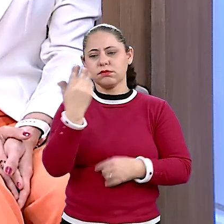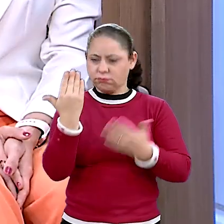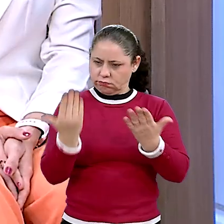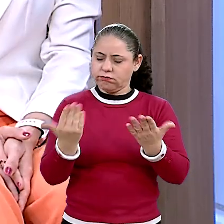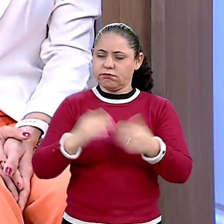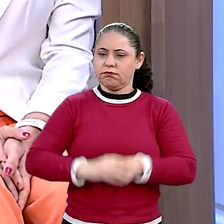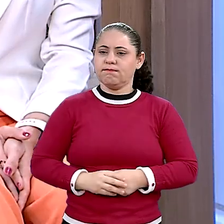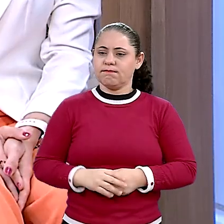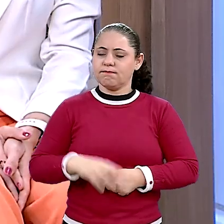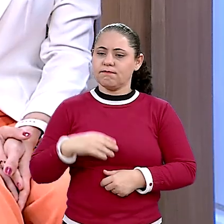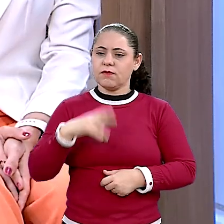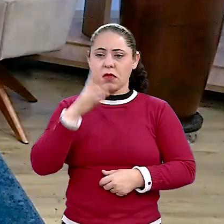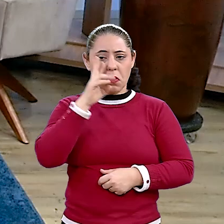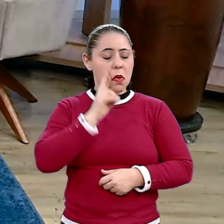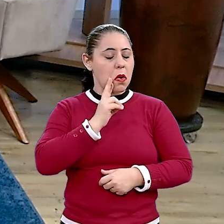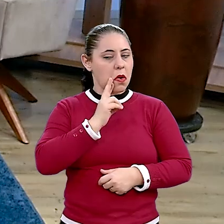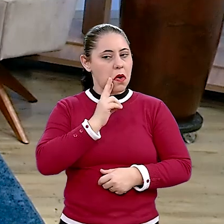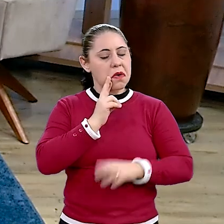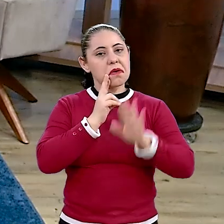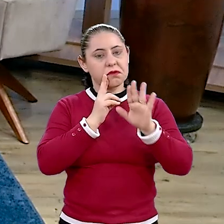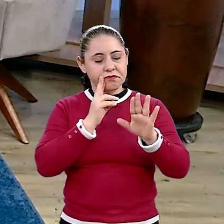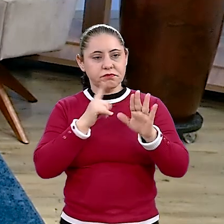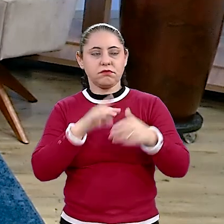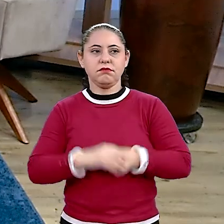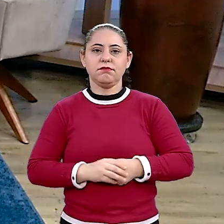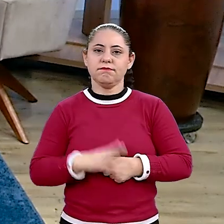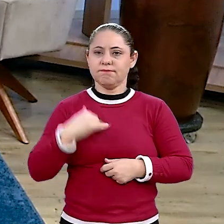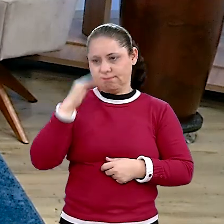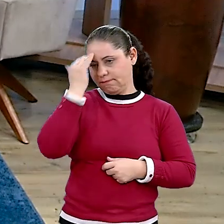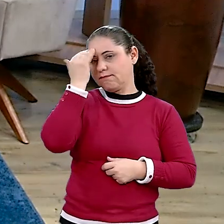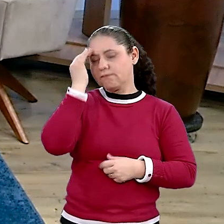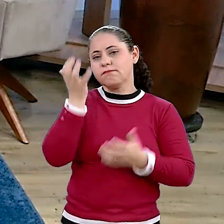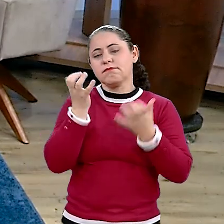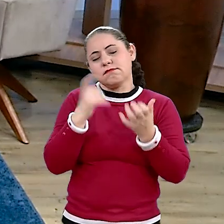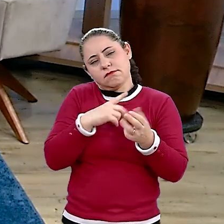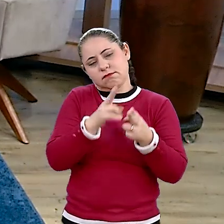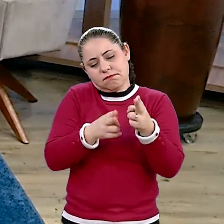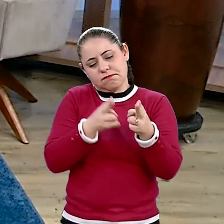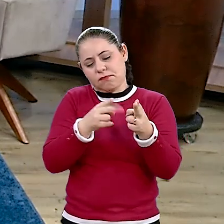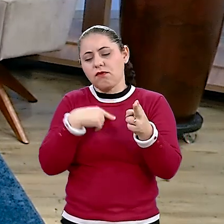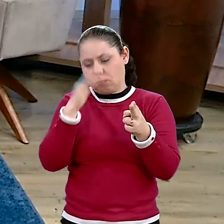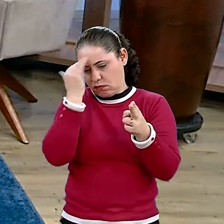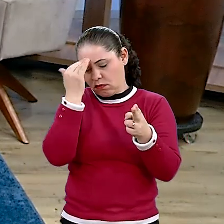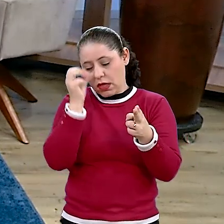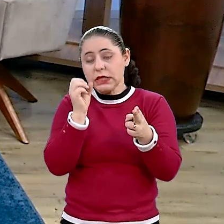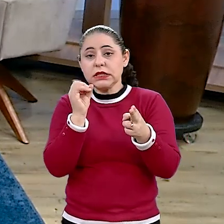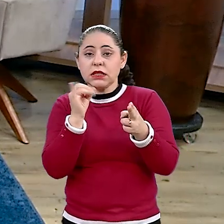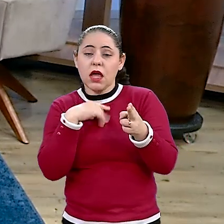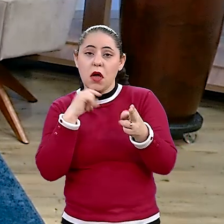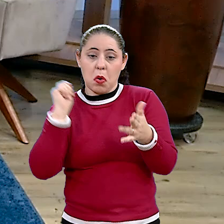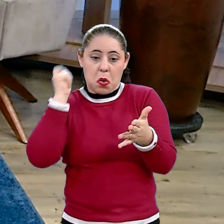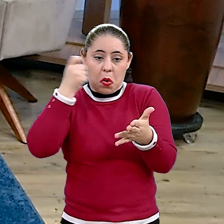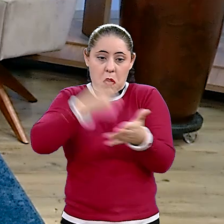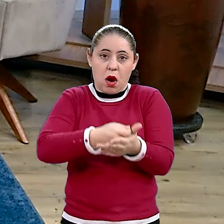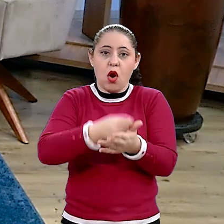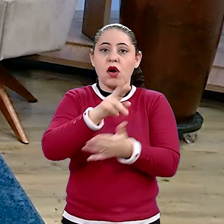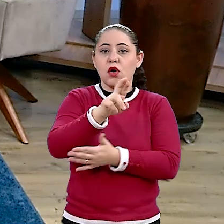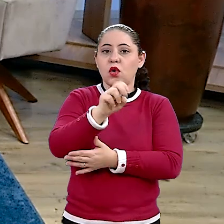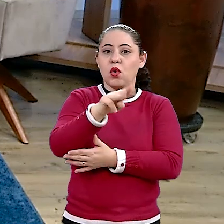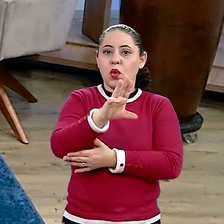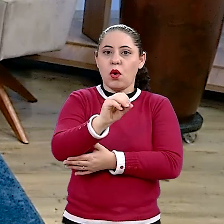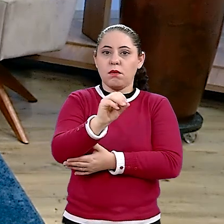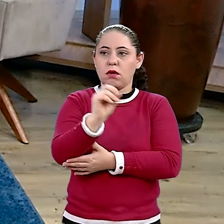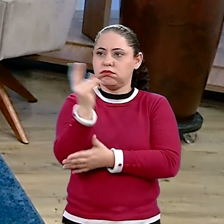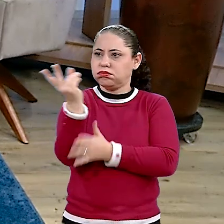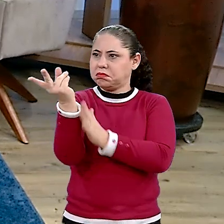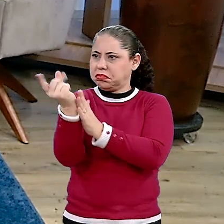não, Eduardo Rieder, eu entendo que vocês querem ter uma ferrovia, tá? E se a gente obrigar a Rumo a investir